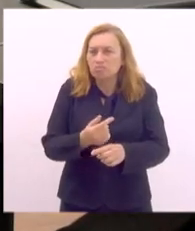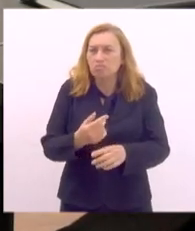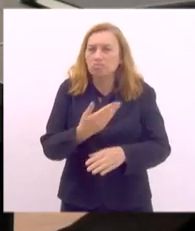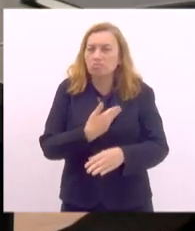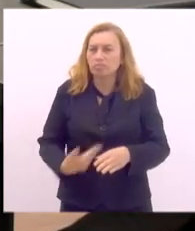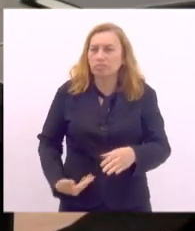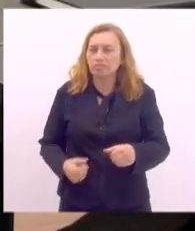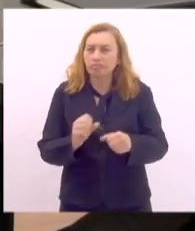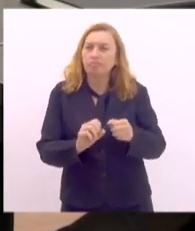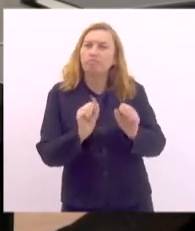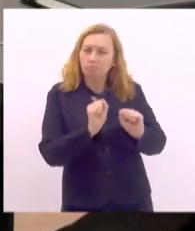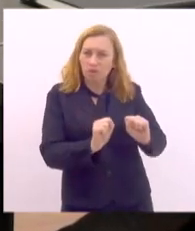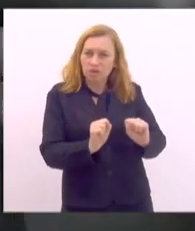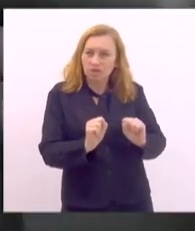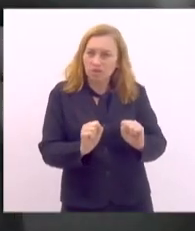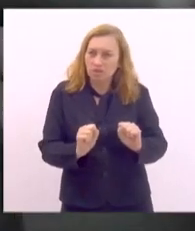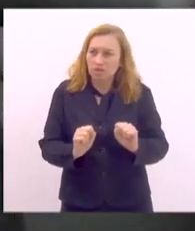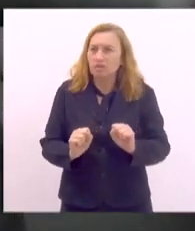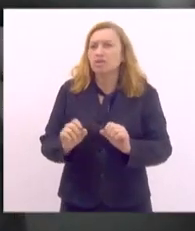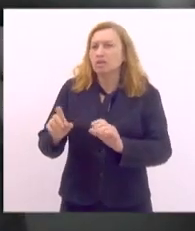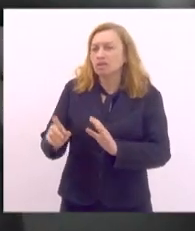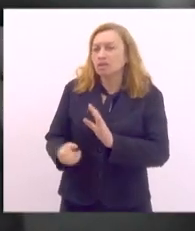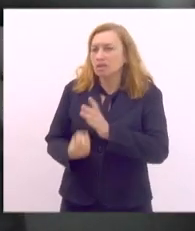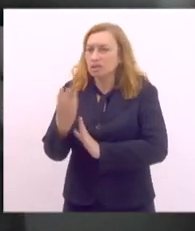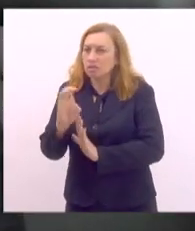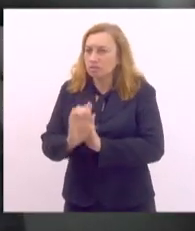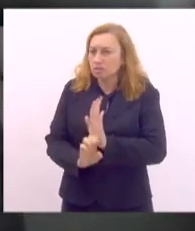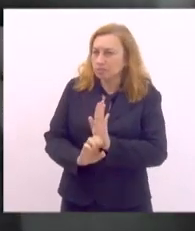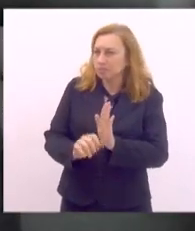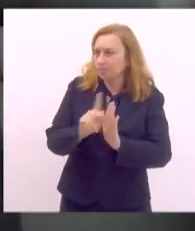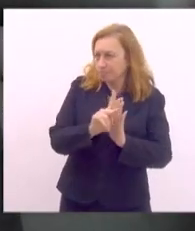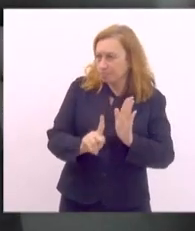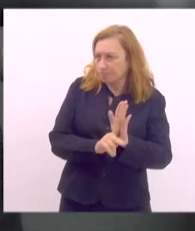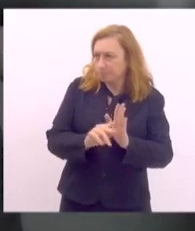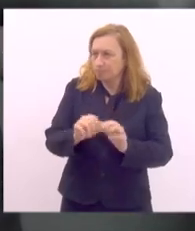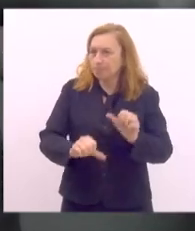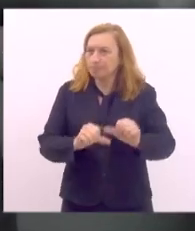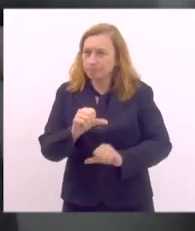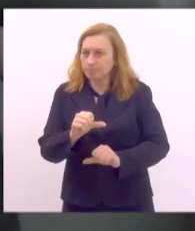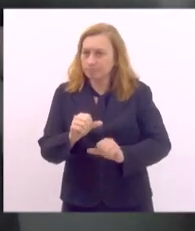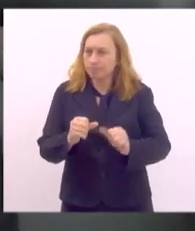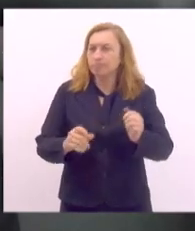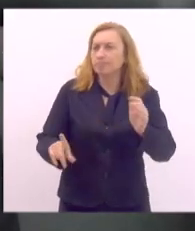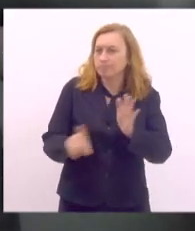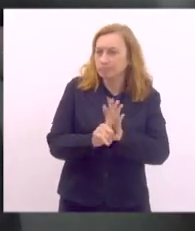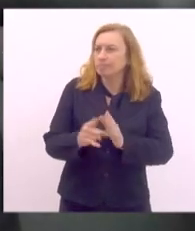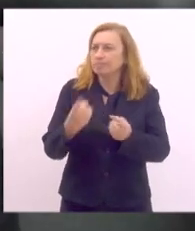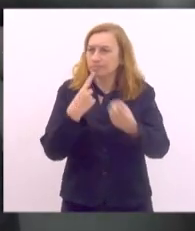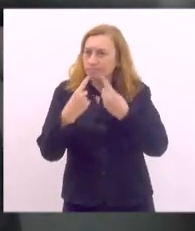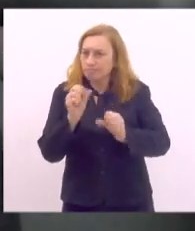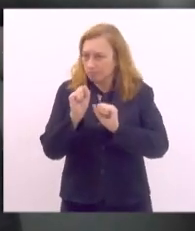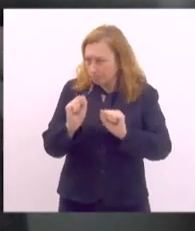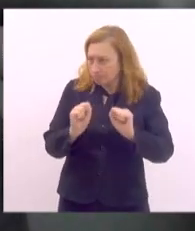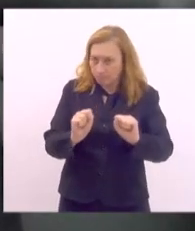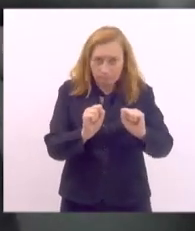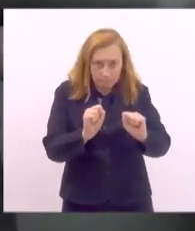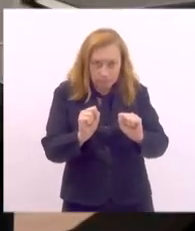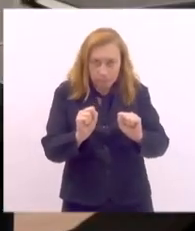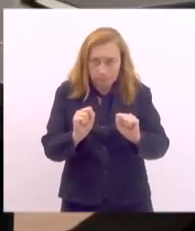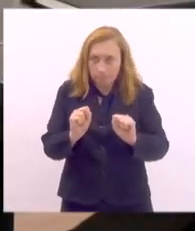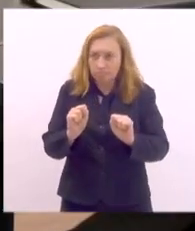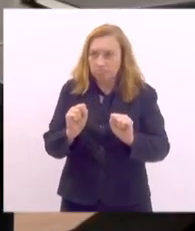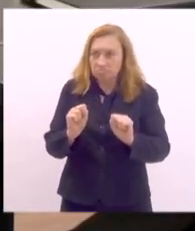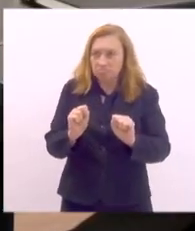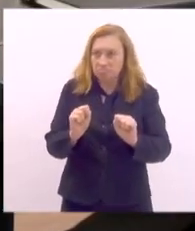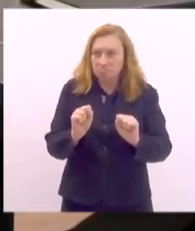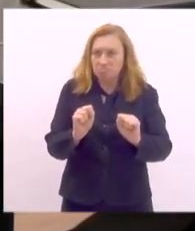mantém o veto no artigo 2º, Vossa Excelência faz uma emenda ao projeto que vai virar lei e a gente discute. Pode ser assim? Aí a gente... não,